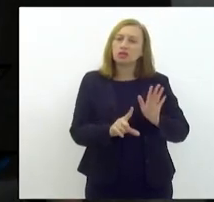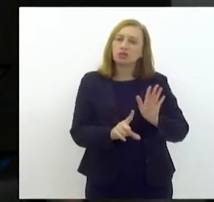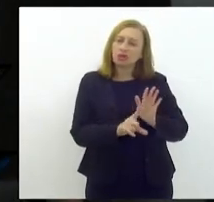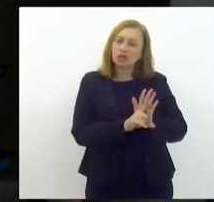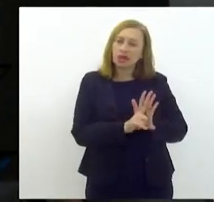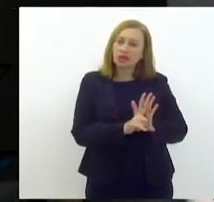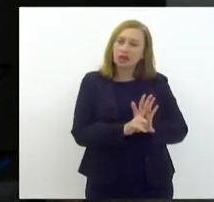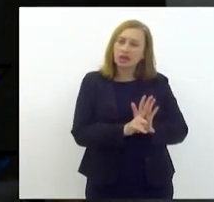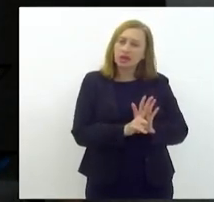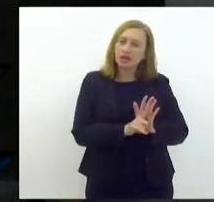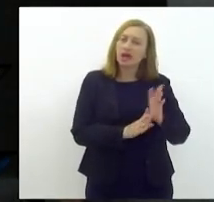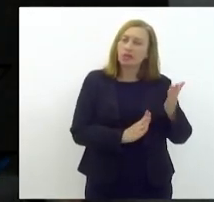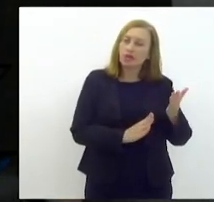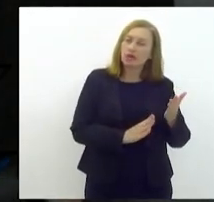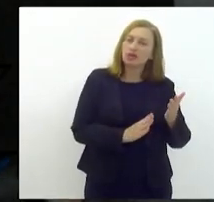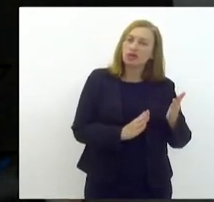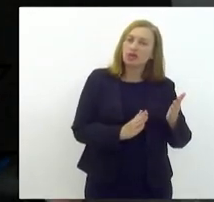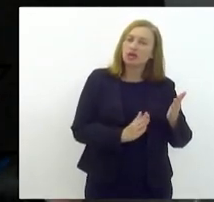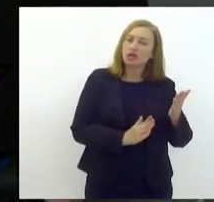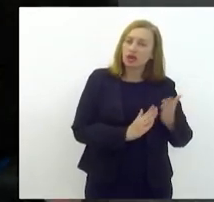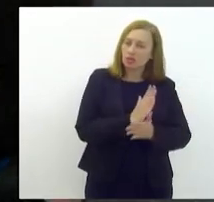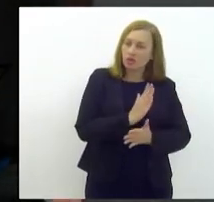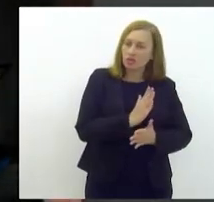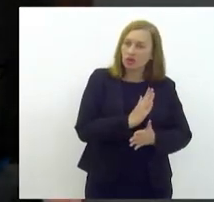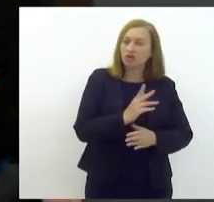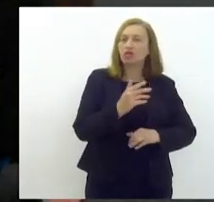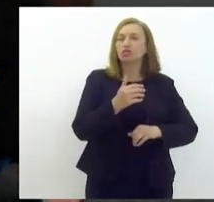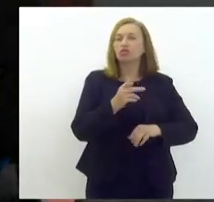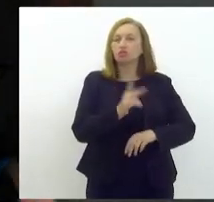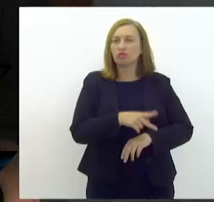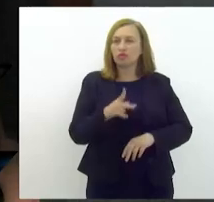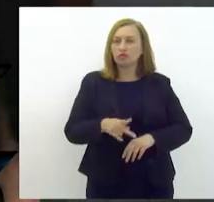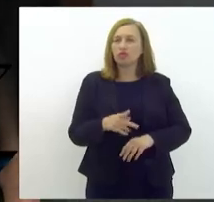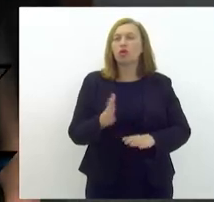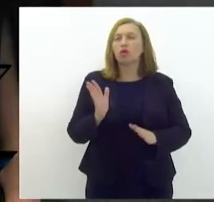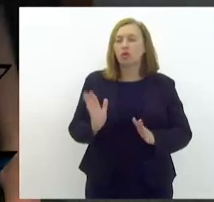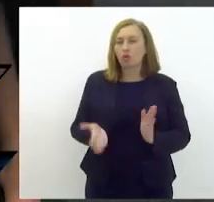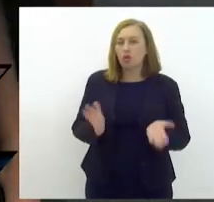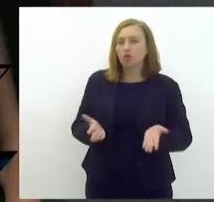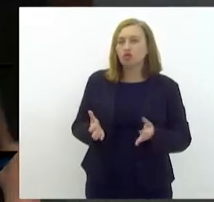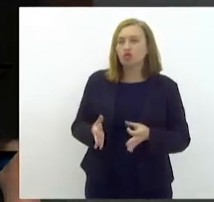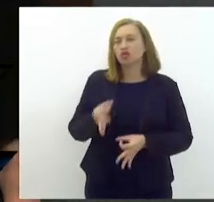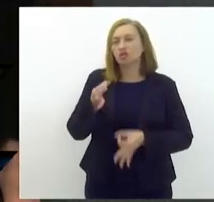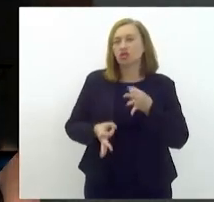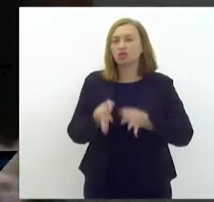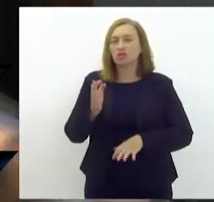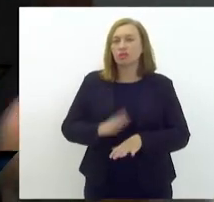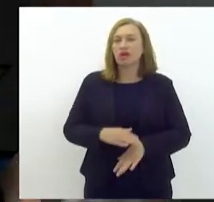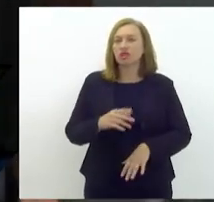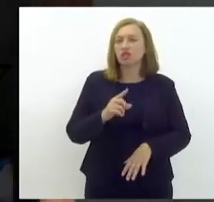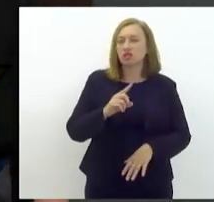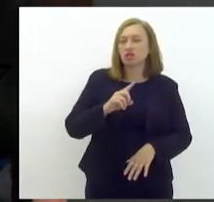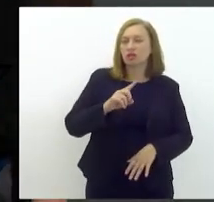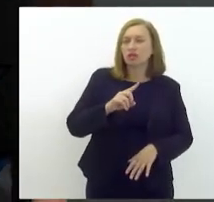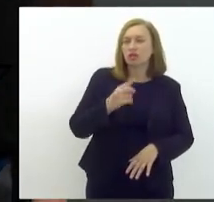professores hoje nós temos na justiça mas de duas mil eliminares concedidas